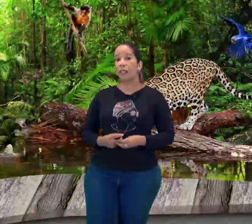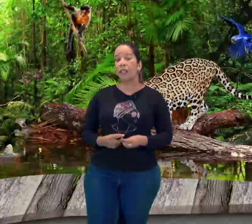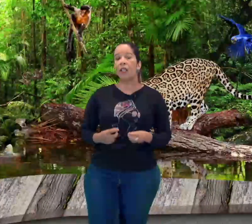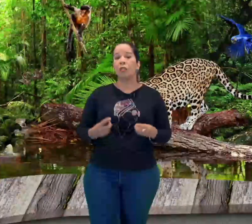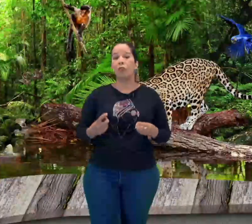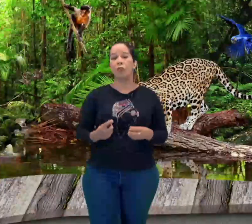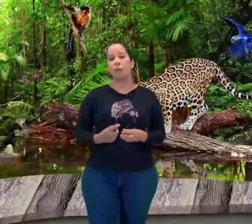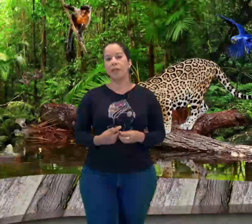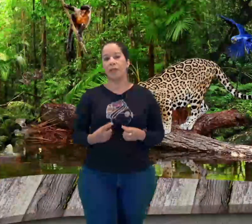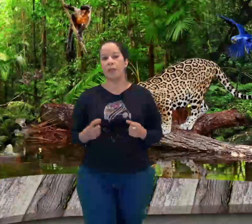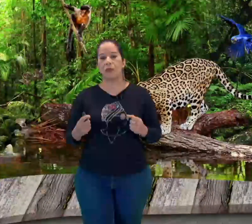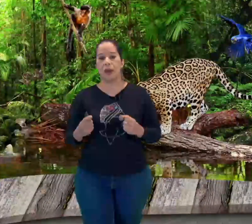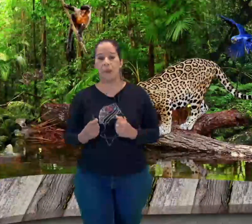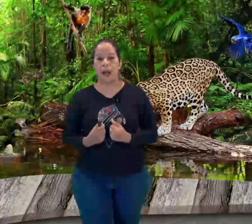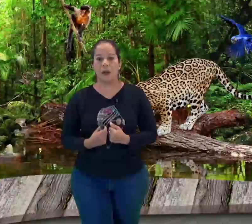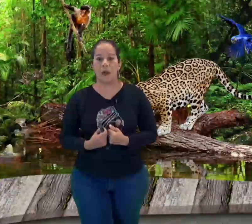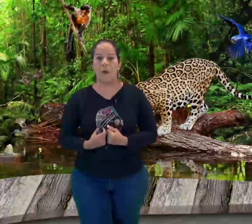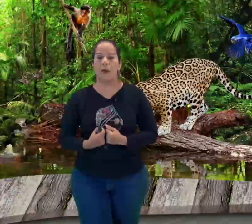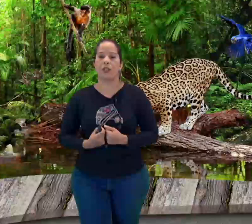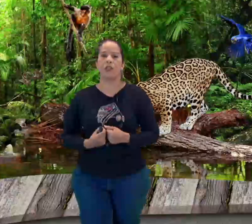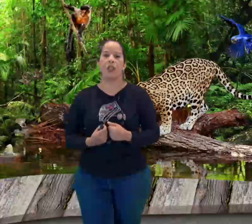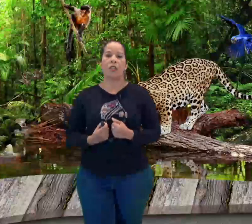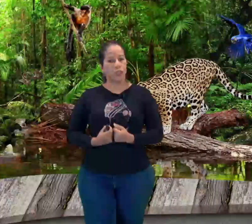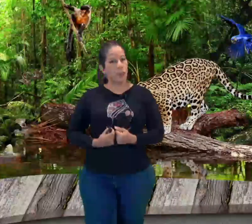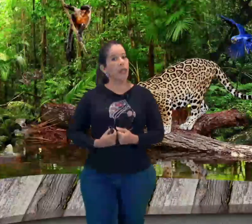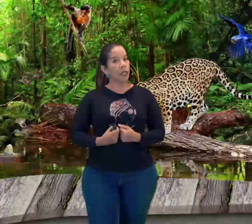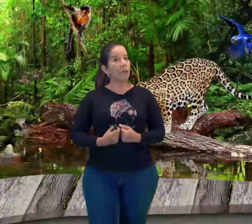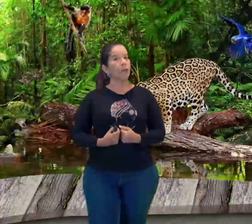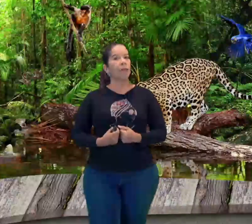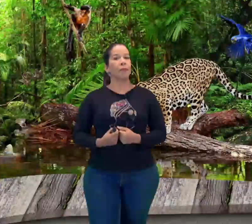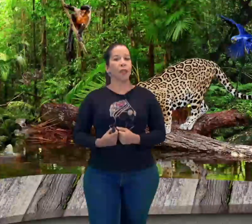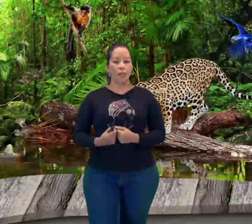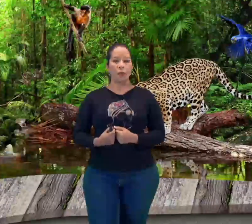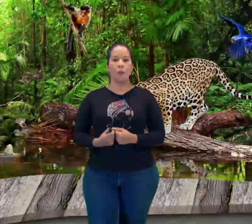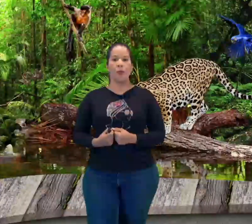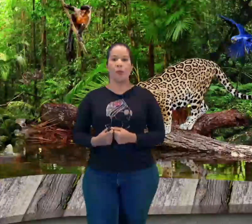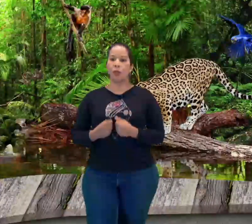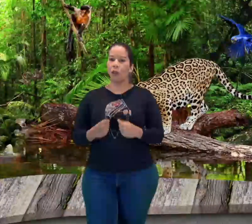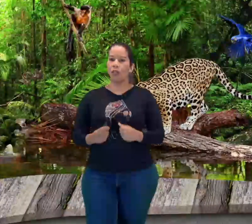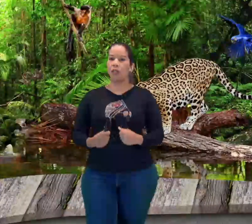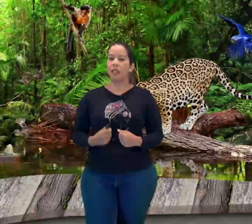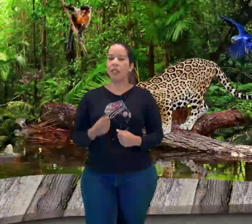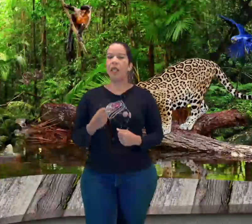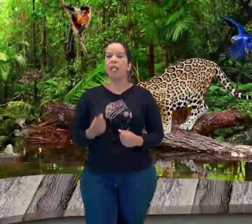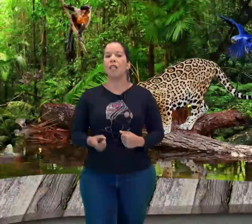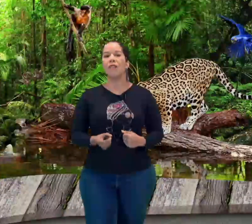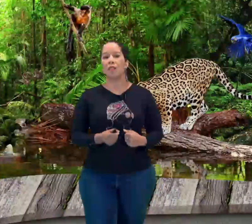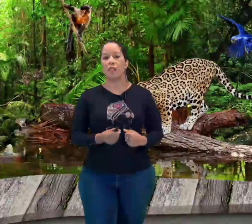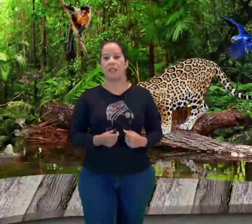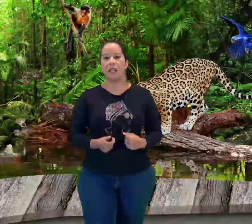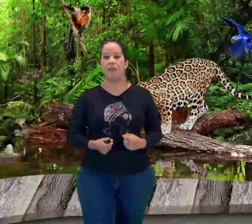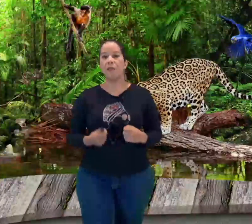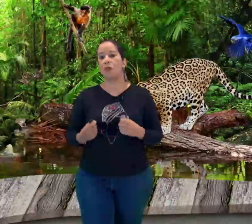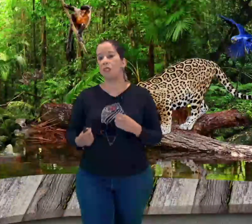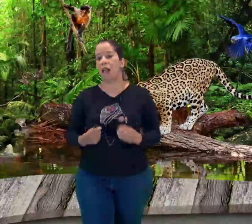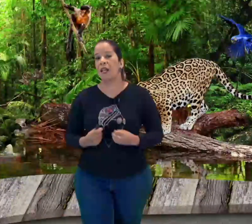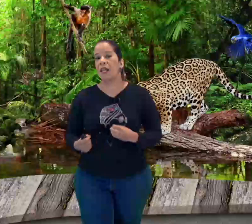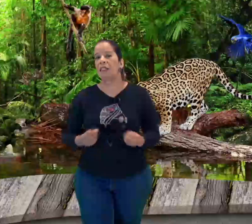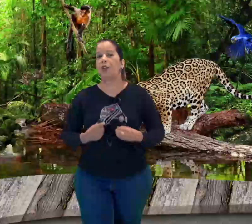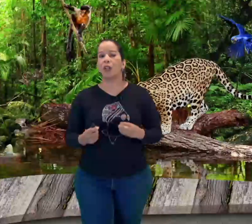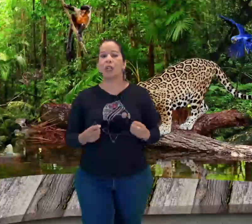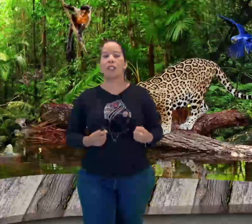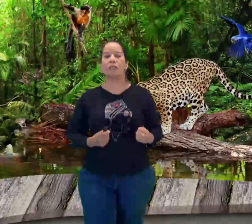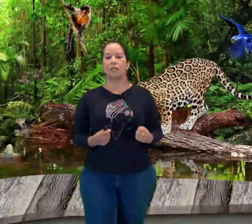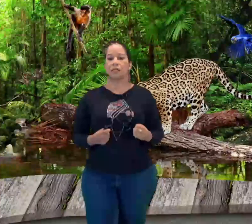estar aqui juntamente fazendo um trabalho realmente de uma equipe, não é isso? Porque nós daqui e vocês daí vamos